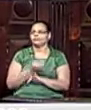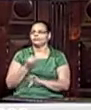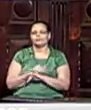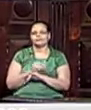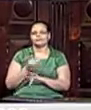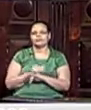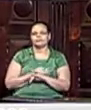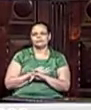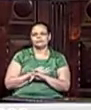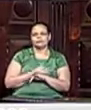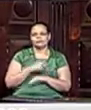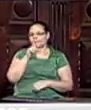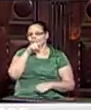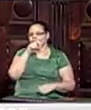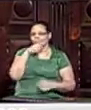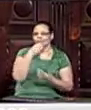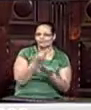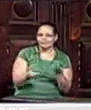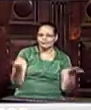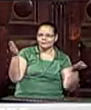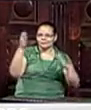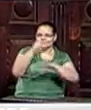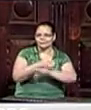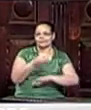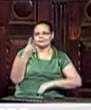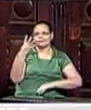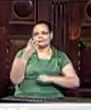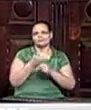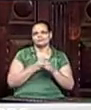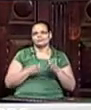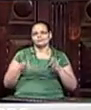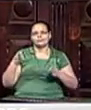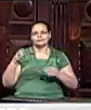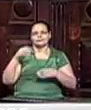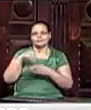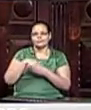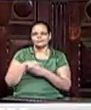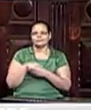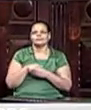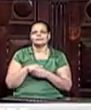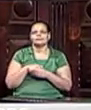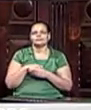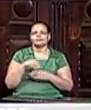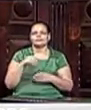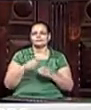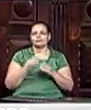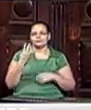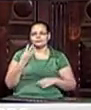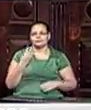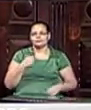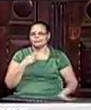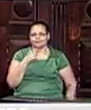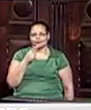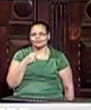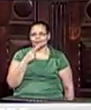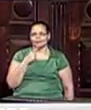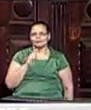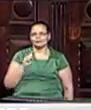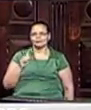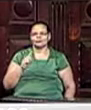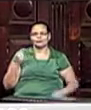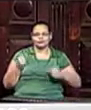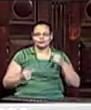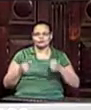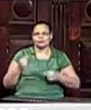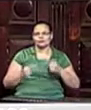O tucanato derrotado em 4 eleições sucessivas e sem dispor de quadros para concorrer à